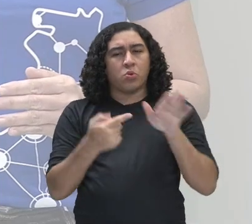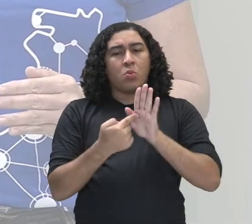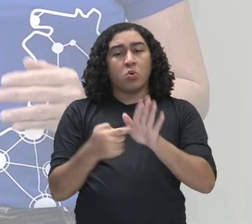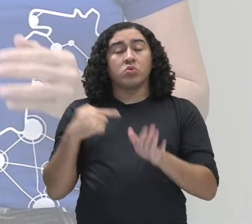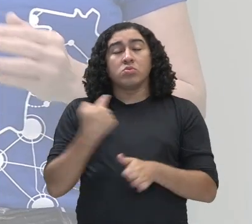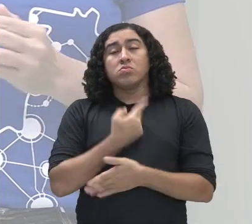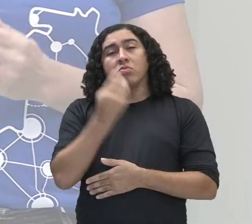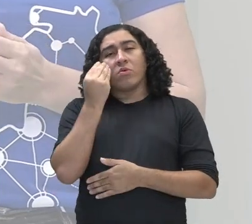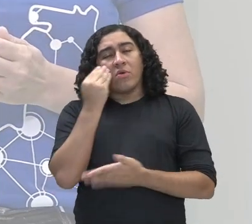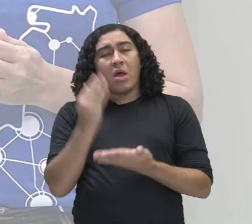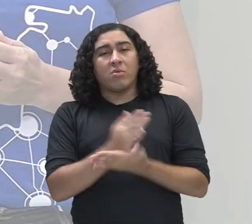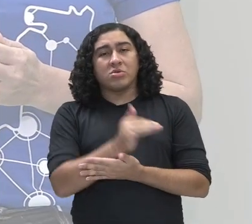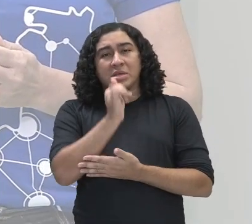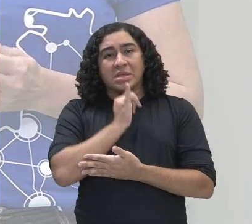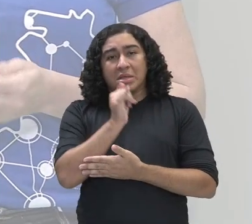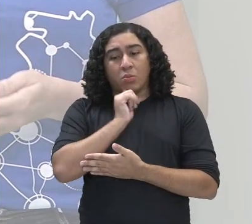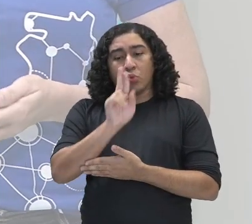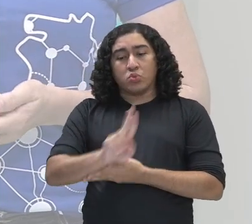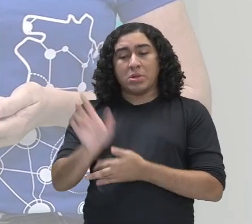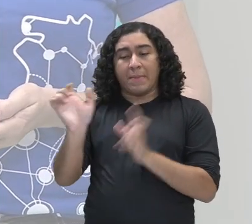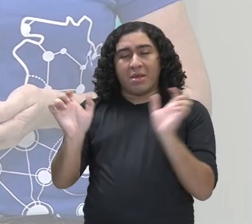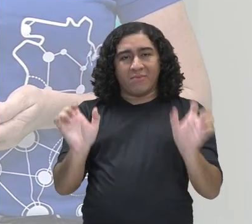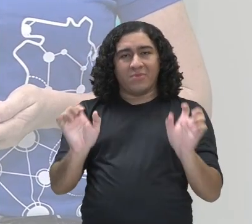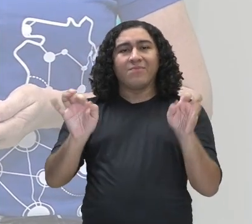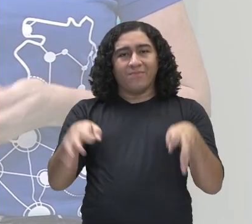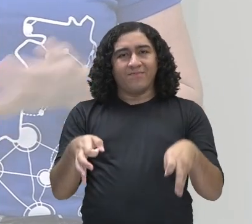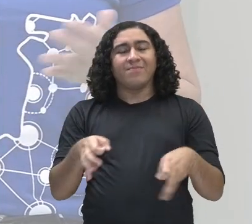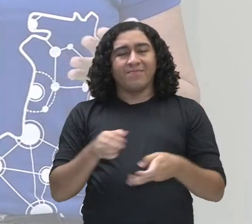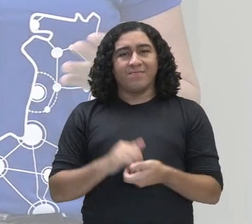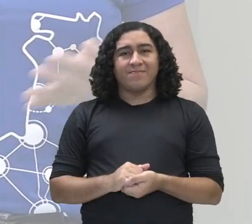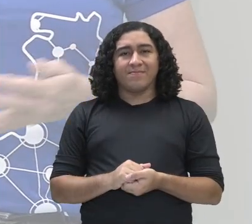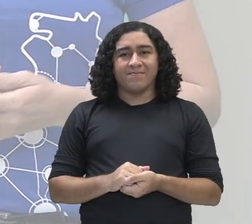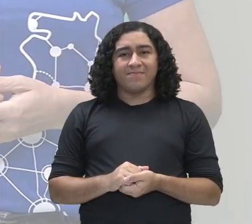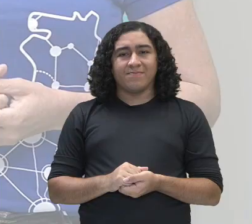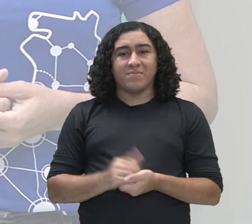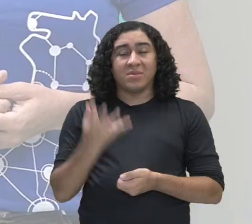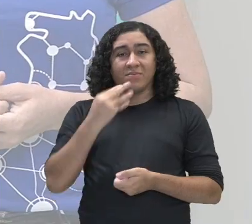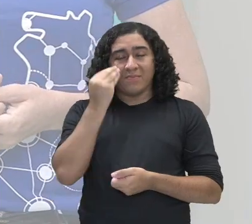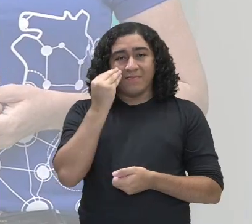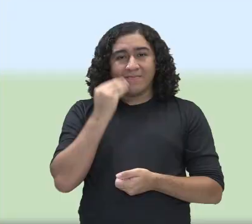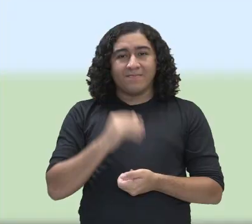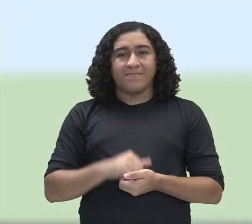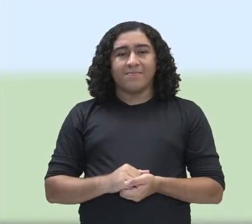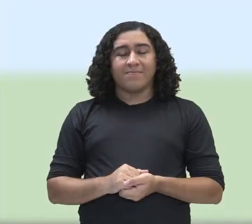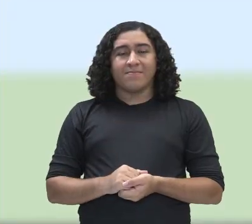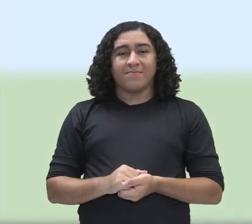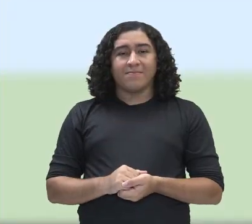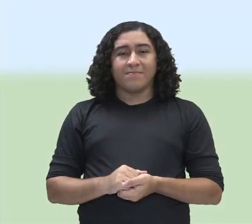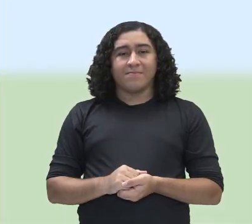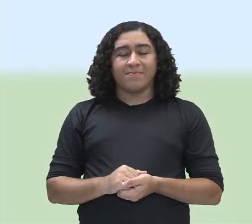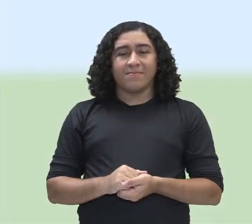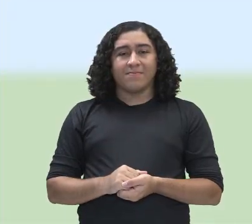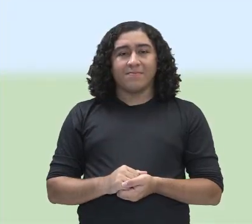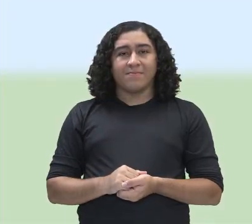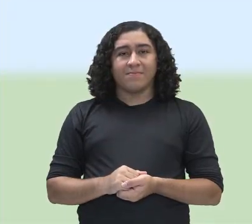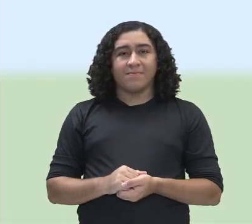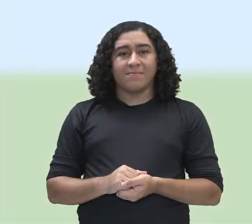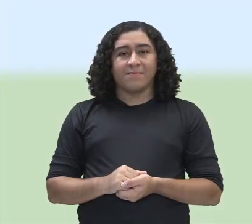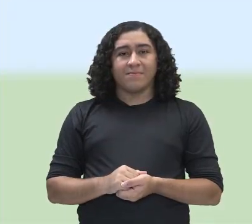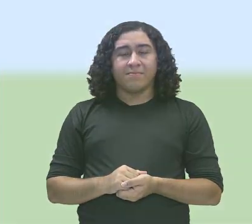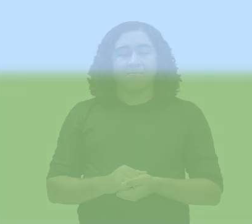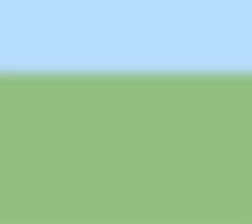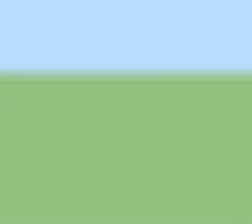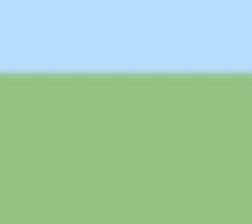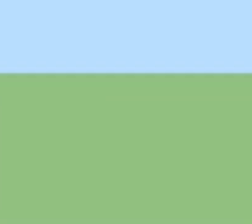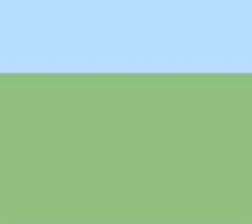ver mais alguns exemplos com esses demonstrative pronouns. Vamos dar uma olhada. Demonstrative pronouns.